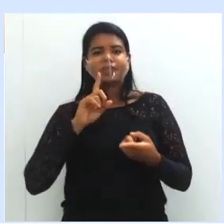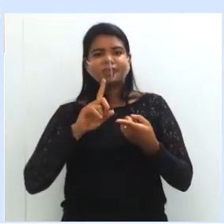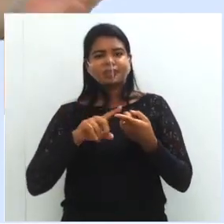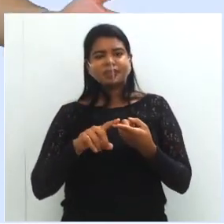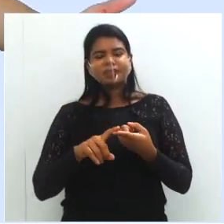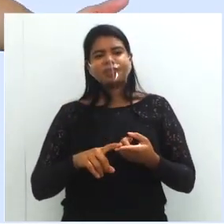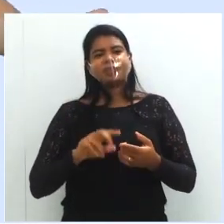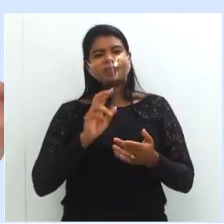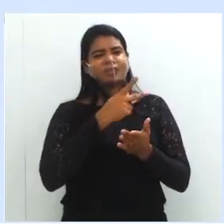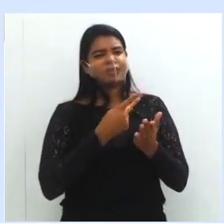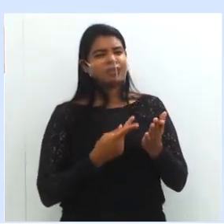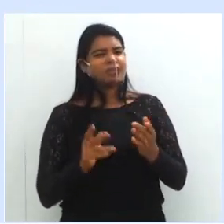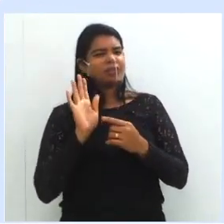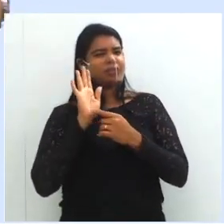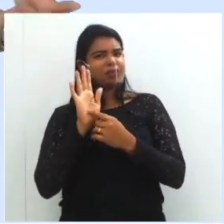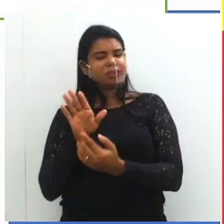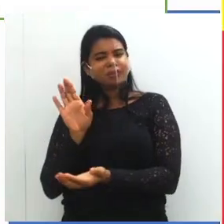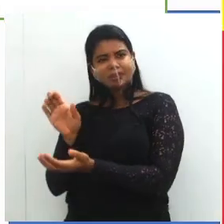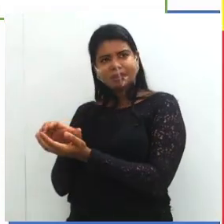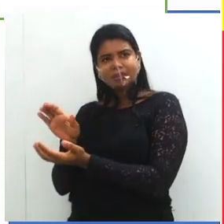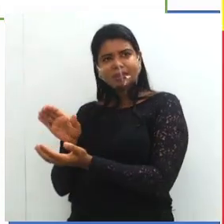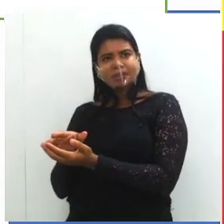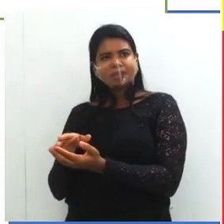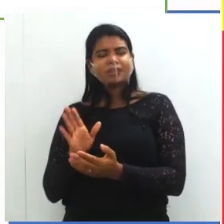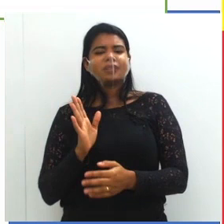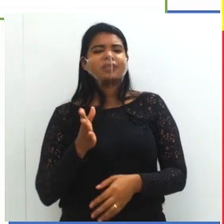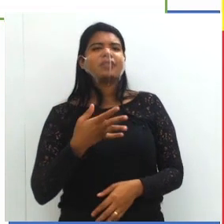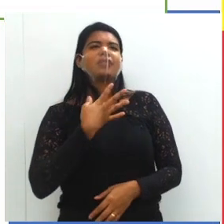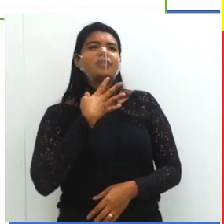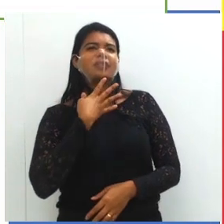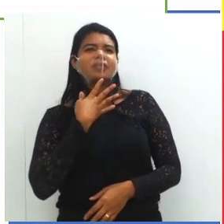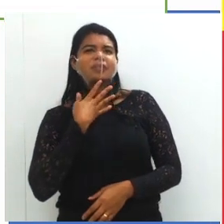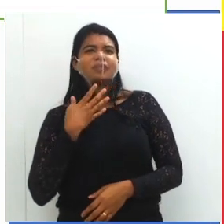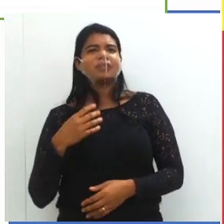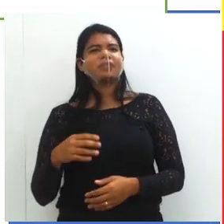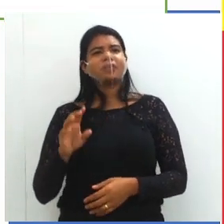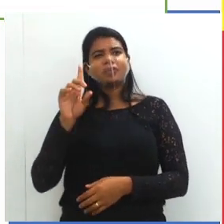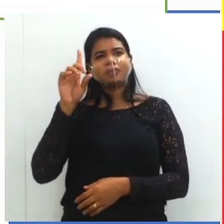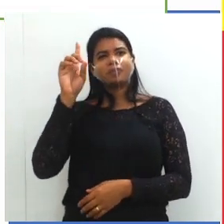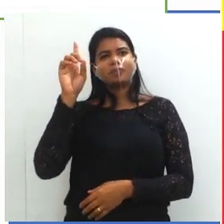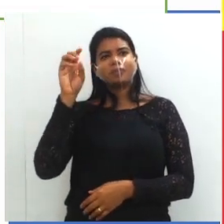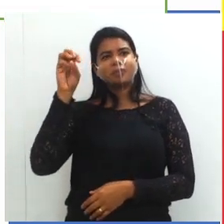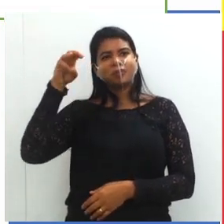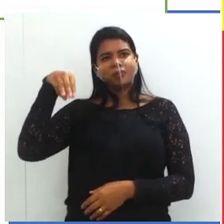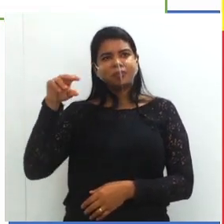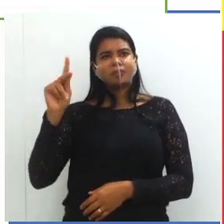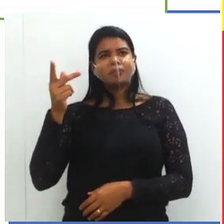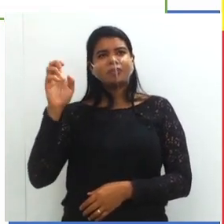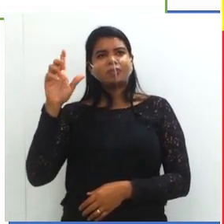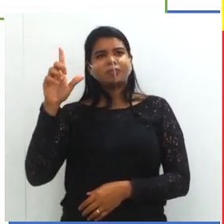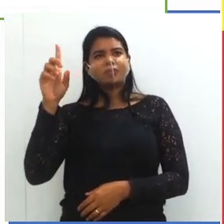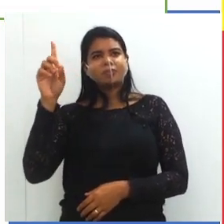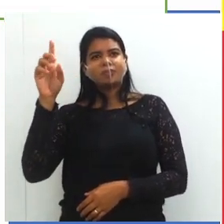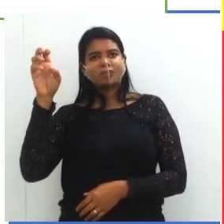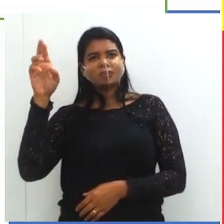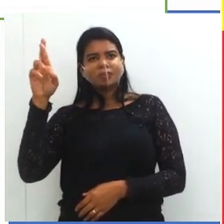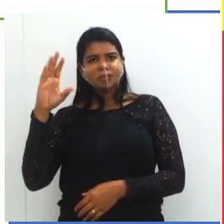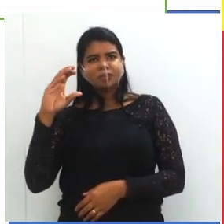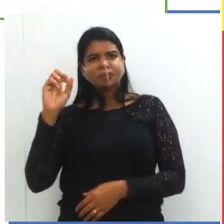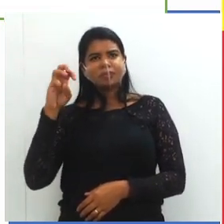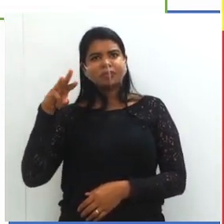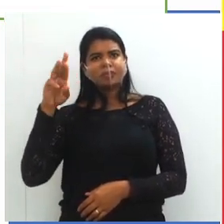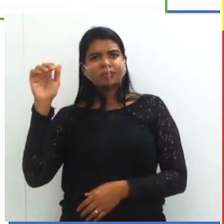uma figura aqui para nós, pernambucanos, muito conhecida, isso aqui é Dom Helder Câmara, chamado de o Dom